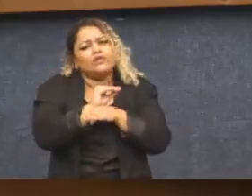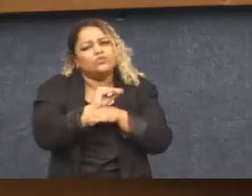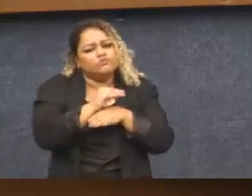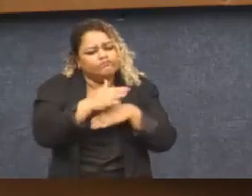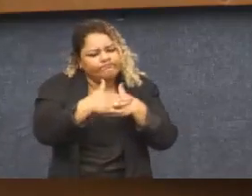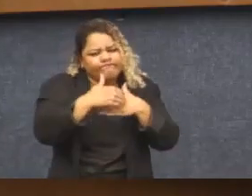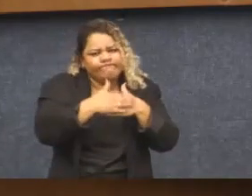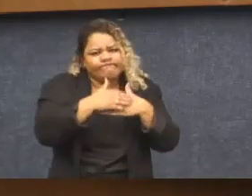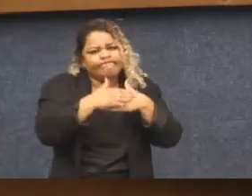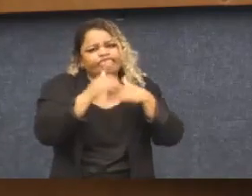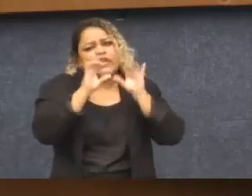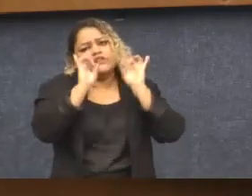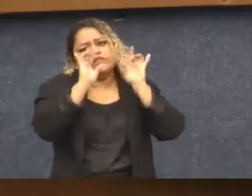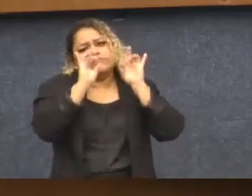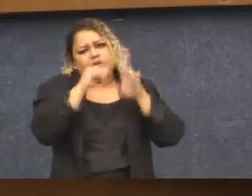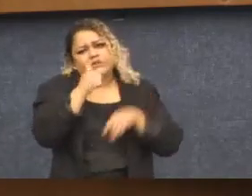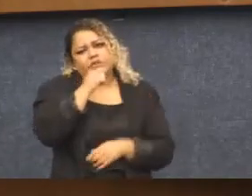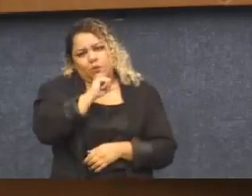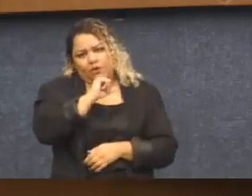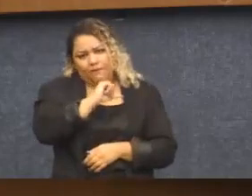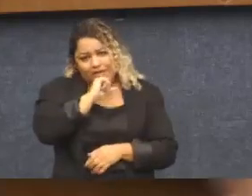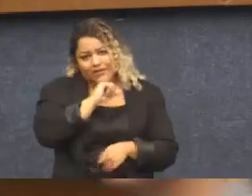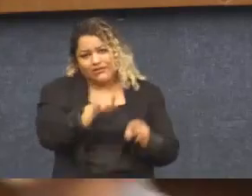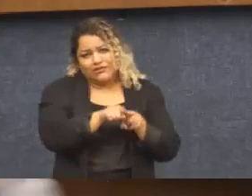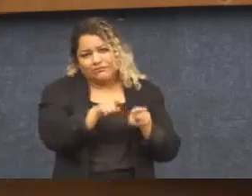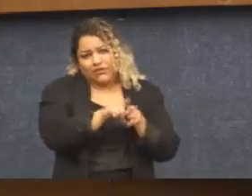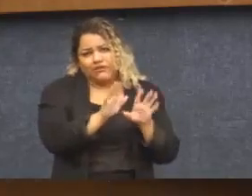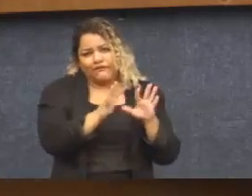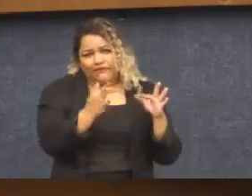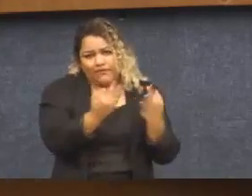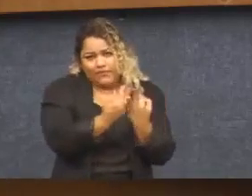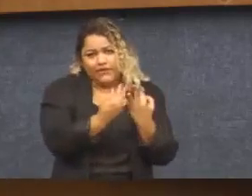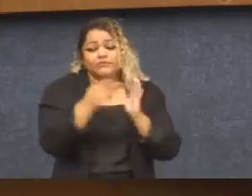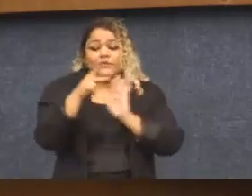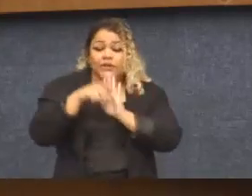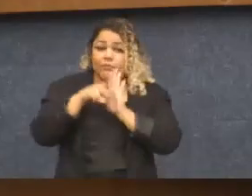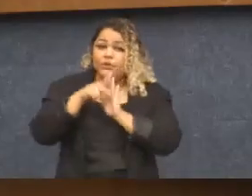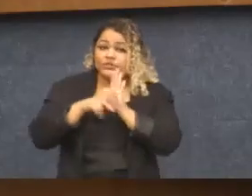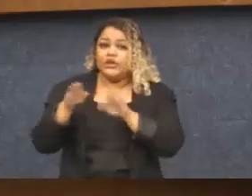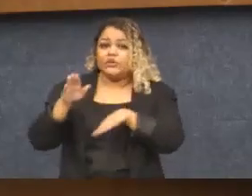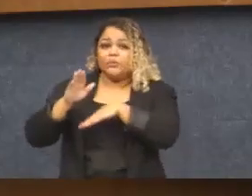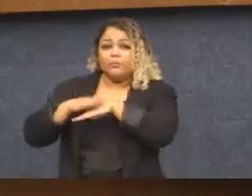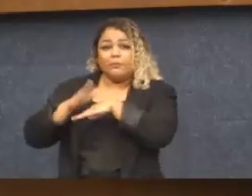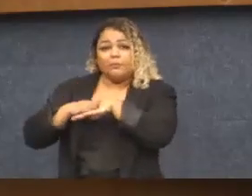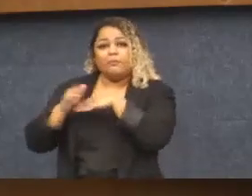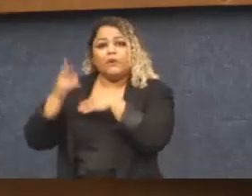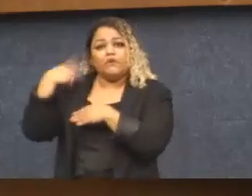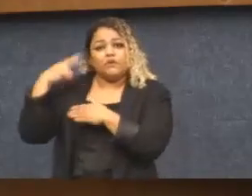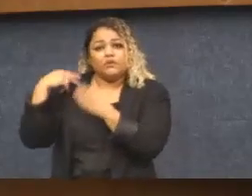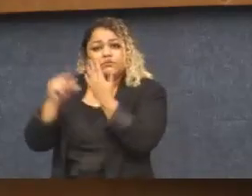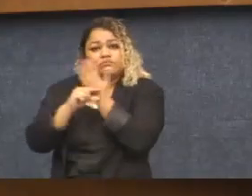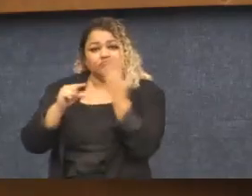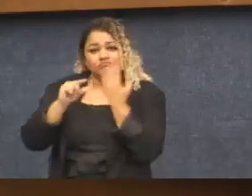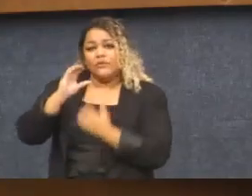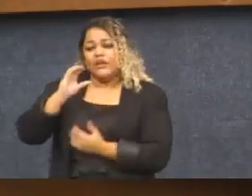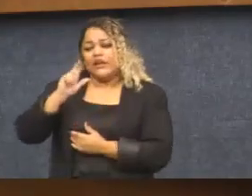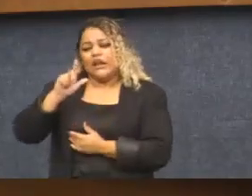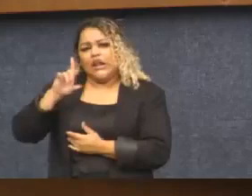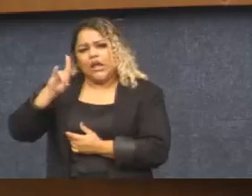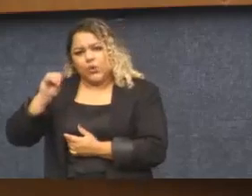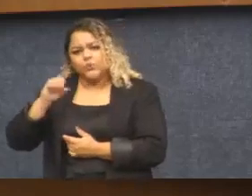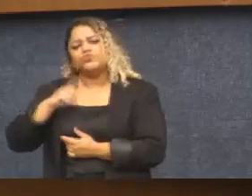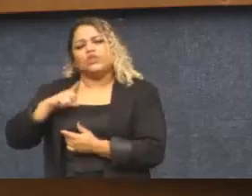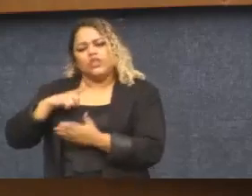às mães e à família. E o projeto do Cláudio, que foi dialogado também com a Secretaria Municipal de Saúde,